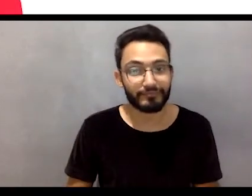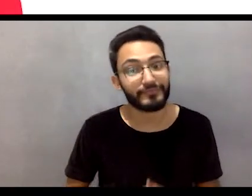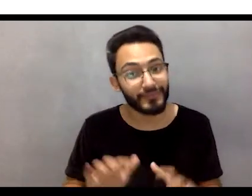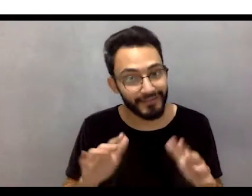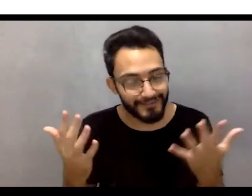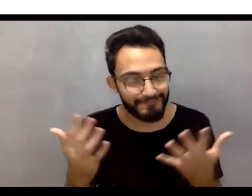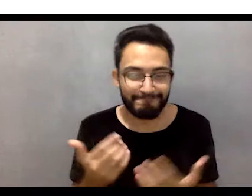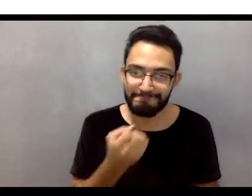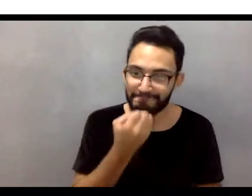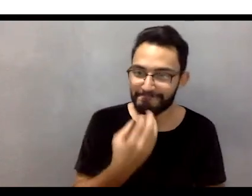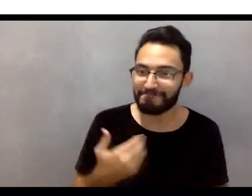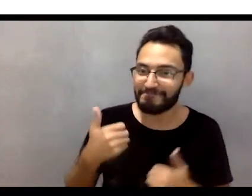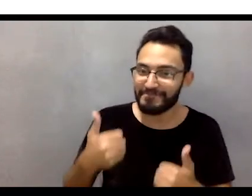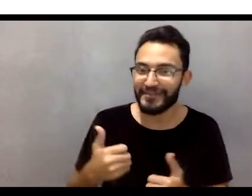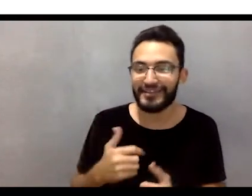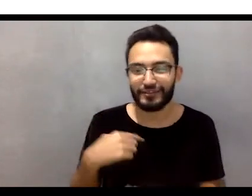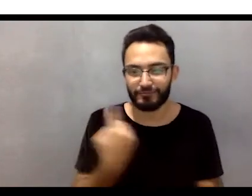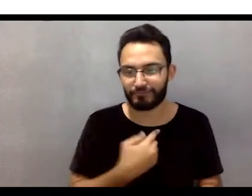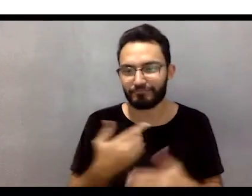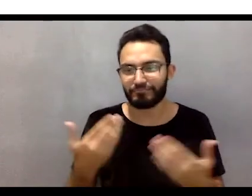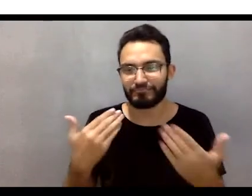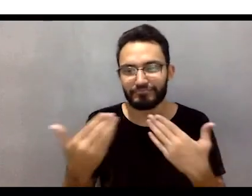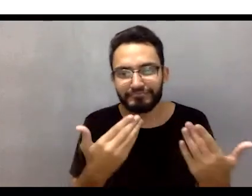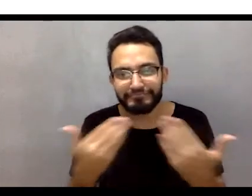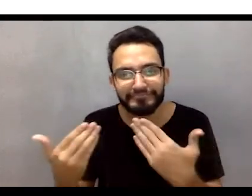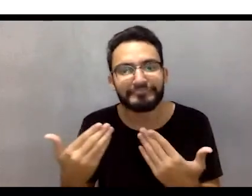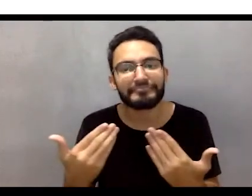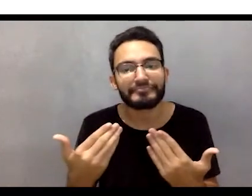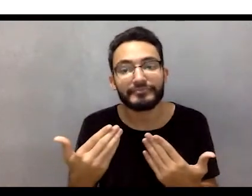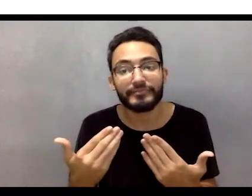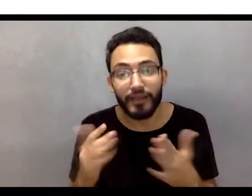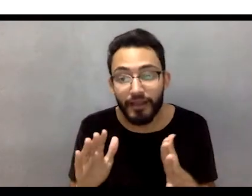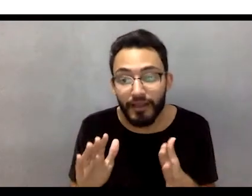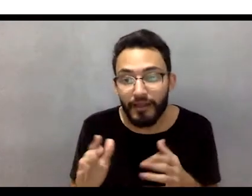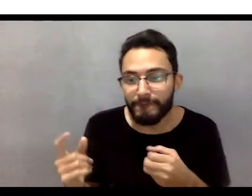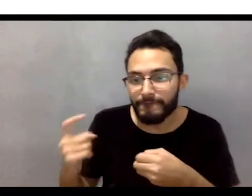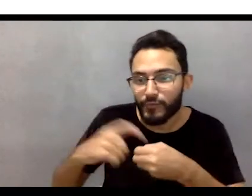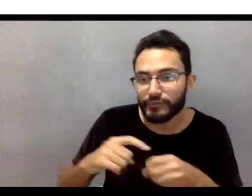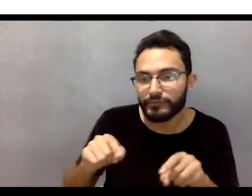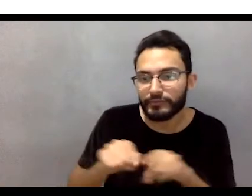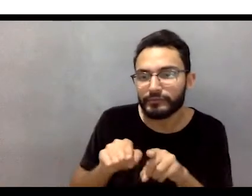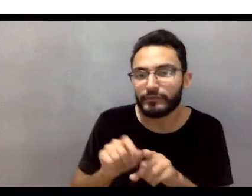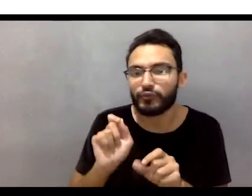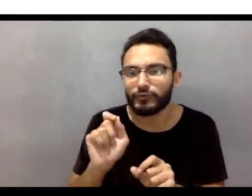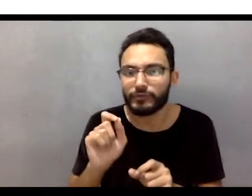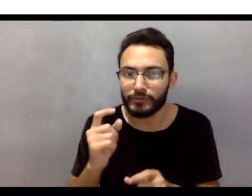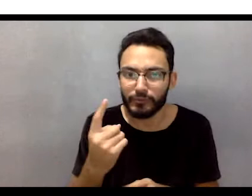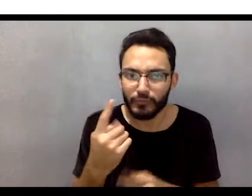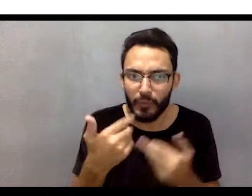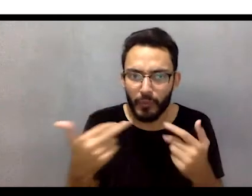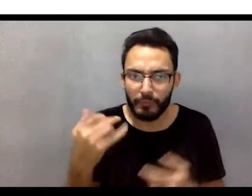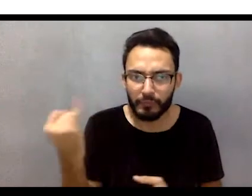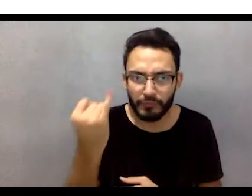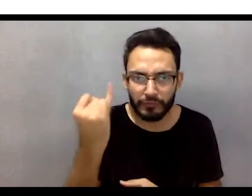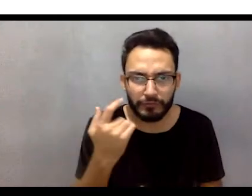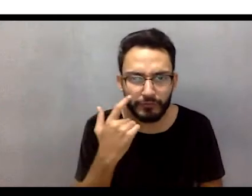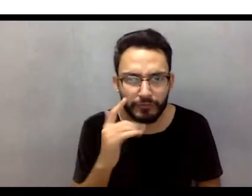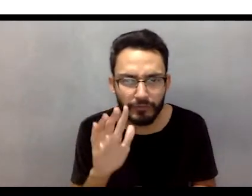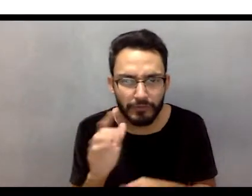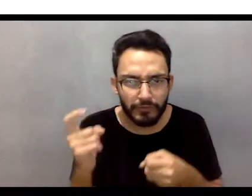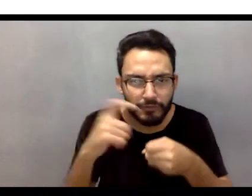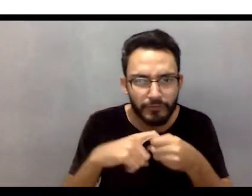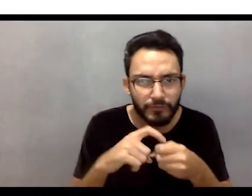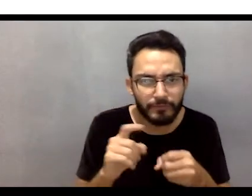E aí, beleza, então a gente falou, né, então só voltando um pouco, acho que tem um ponto bem importante, deixa eu